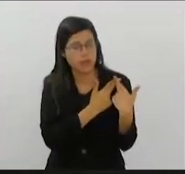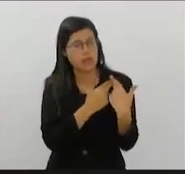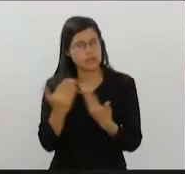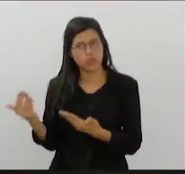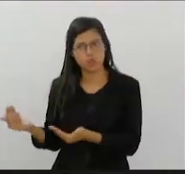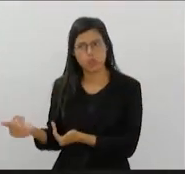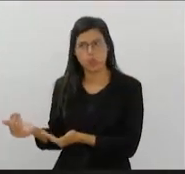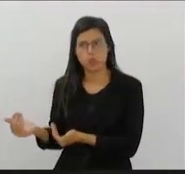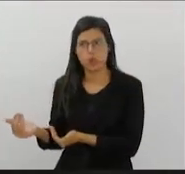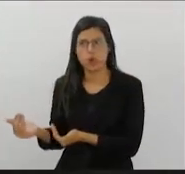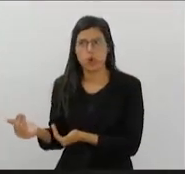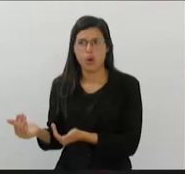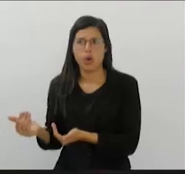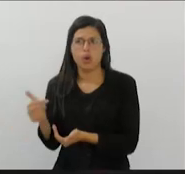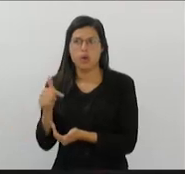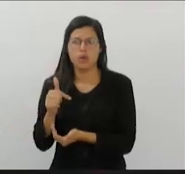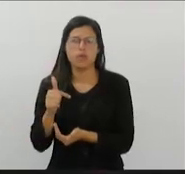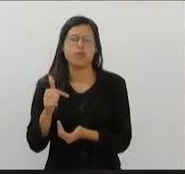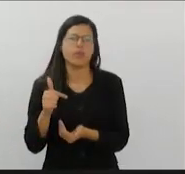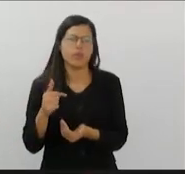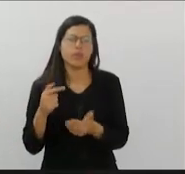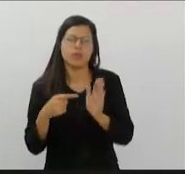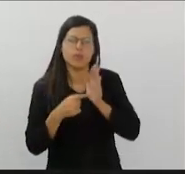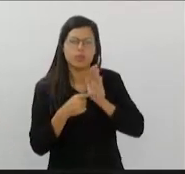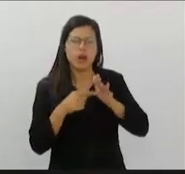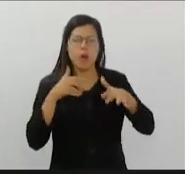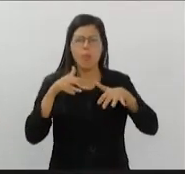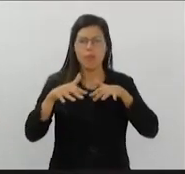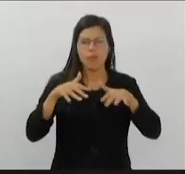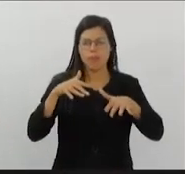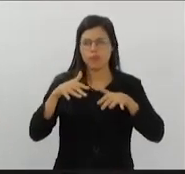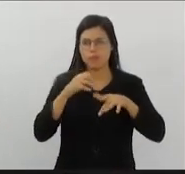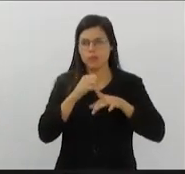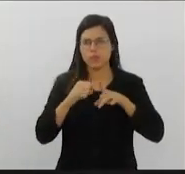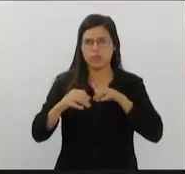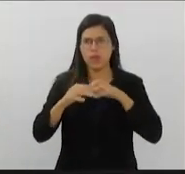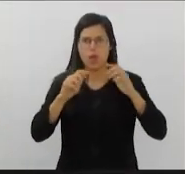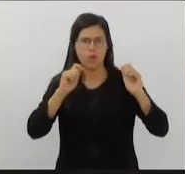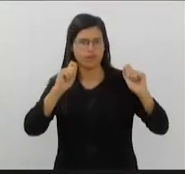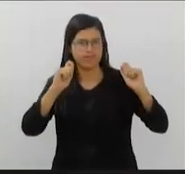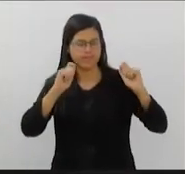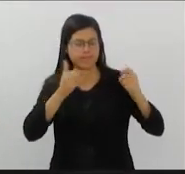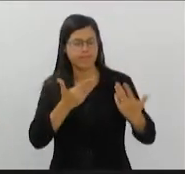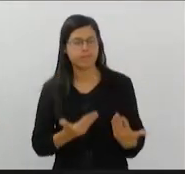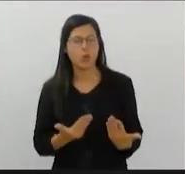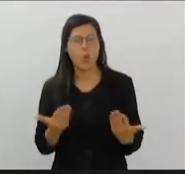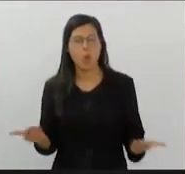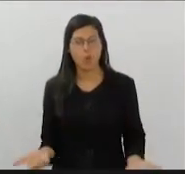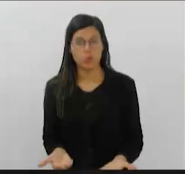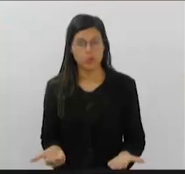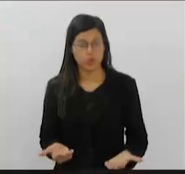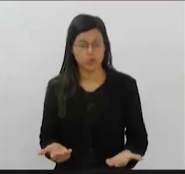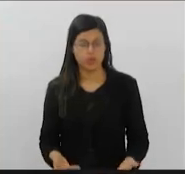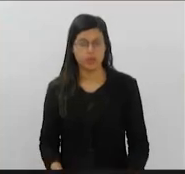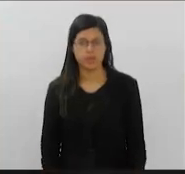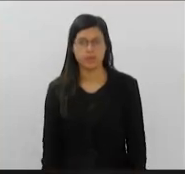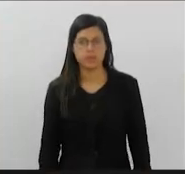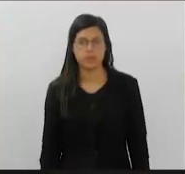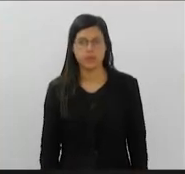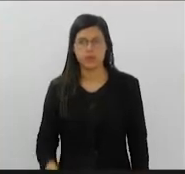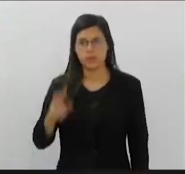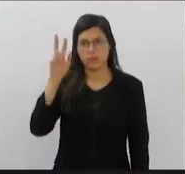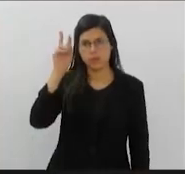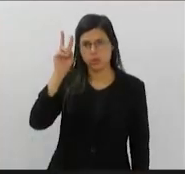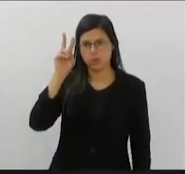jovem. Me levaram para o movimento social, me levaram para o ativismo. E hoje, né, a minha